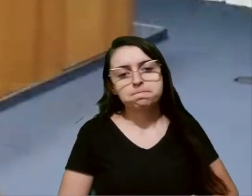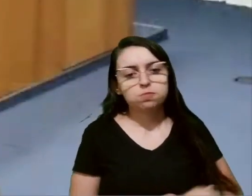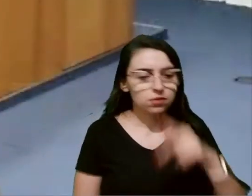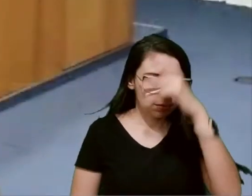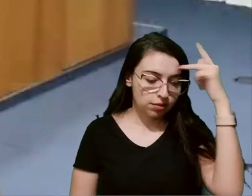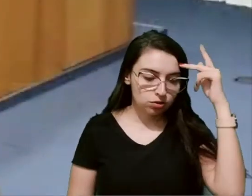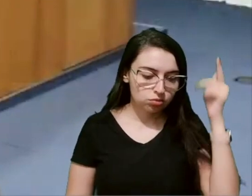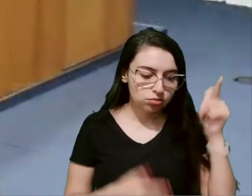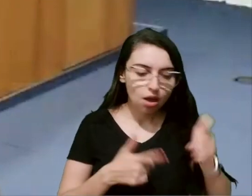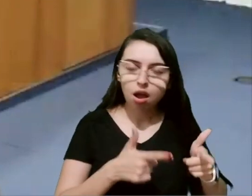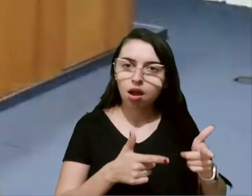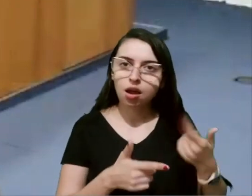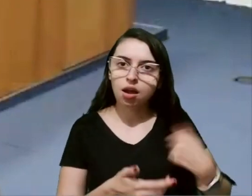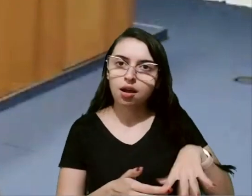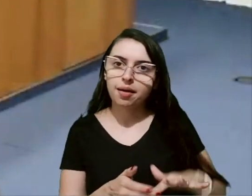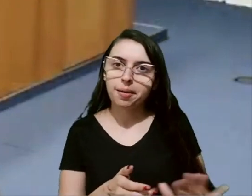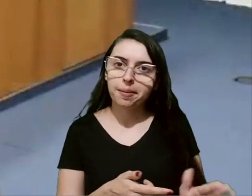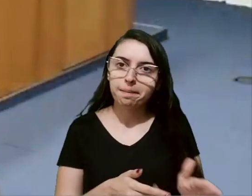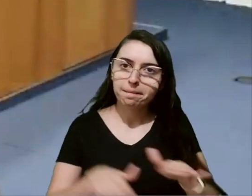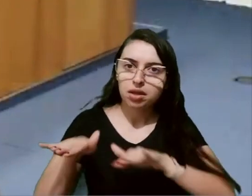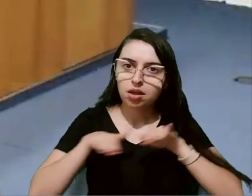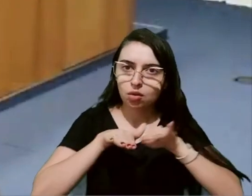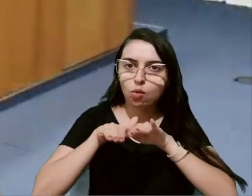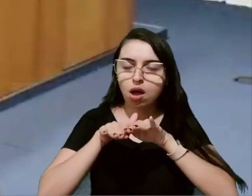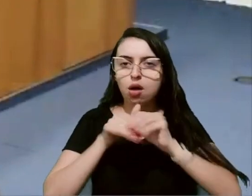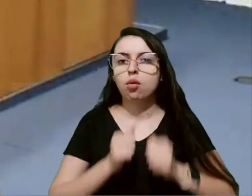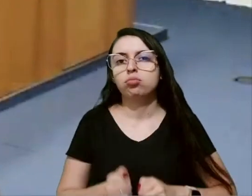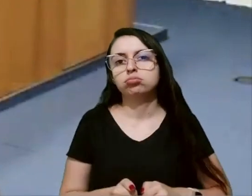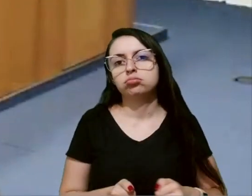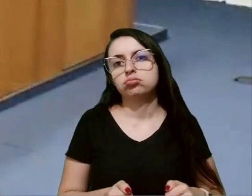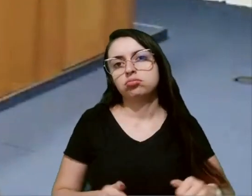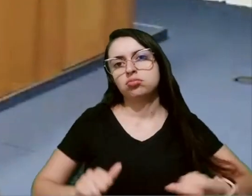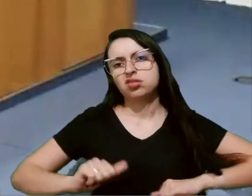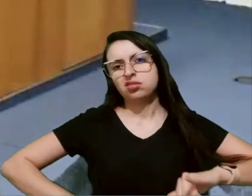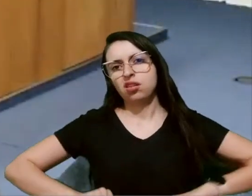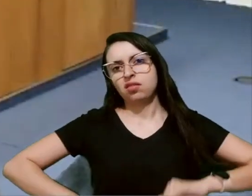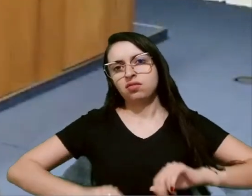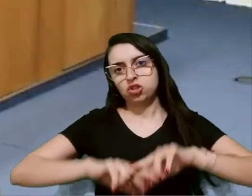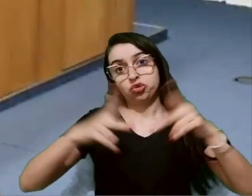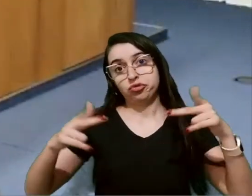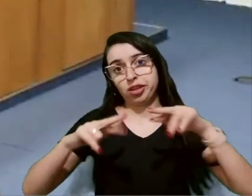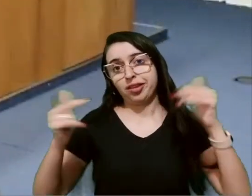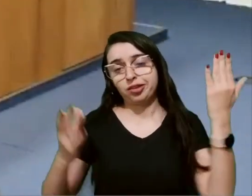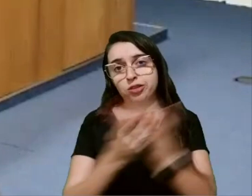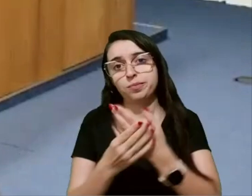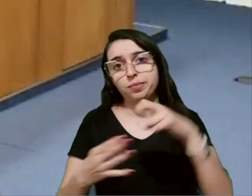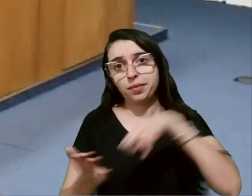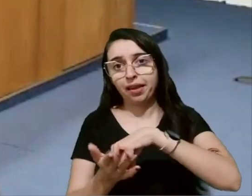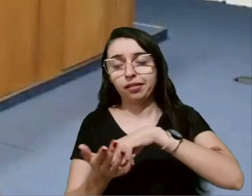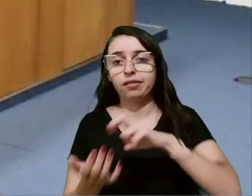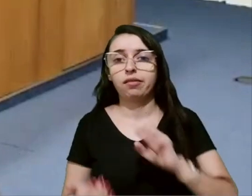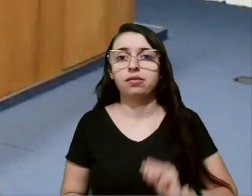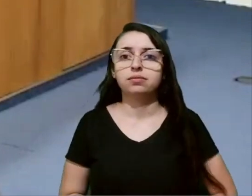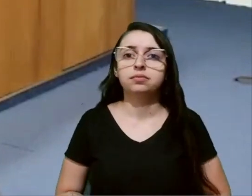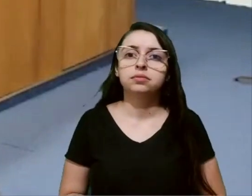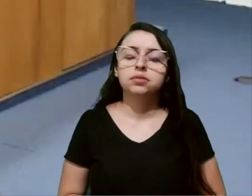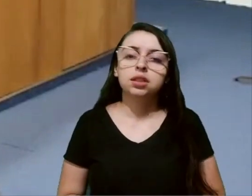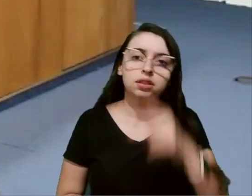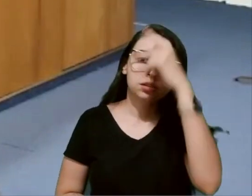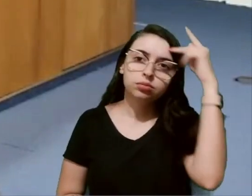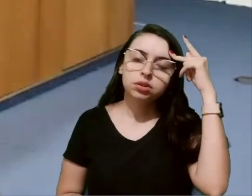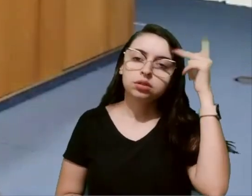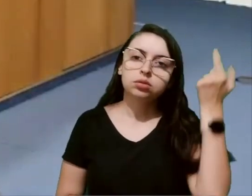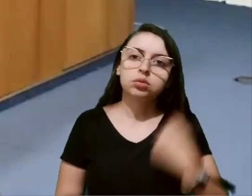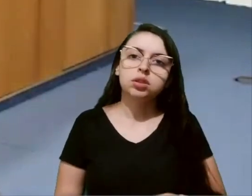volatilidade judiciária. Pessoas flagradas na mesma condição sofrem consequências jurídicas muito diversas. Então, você tinha